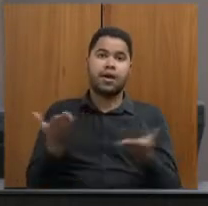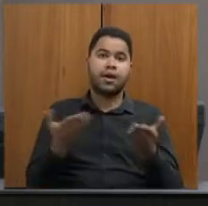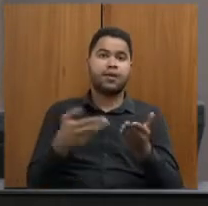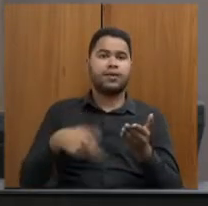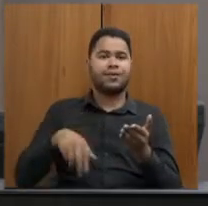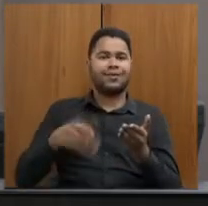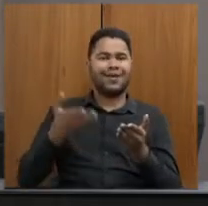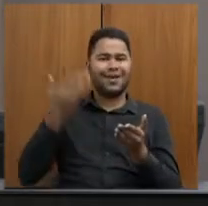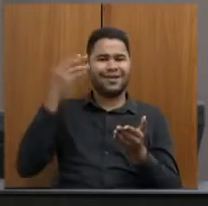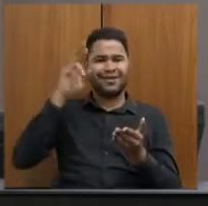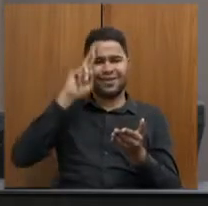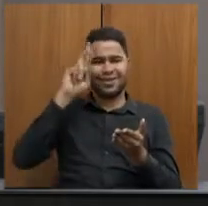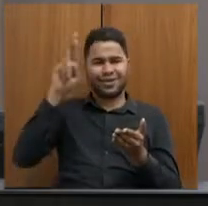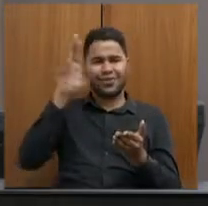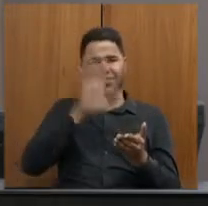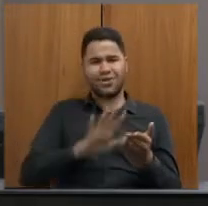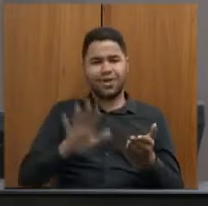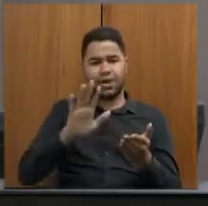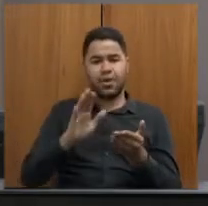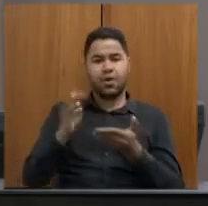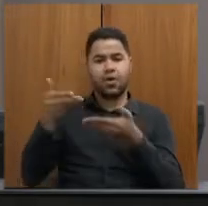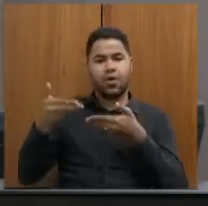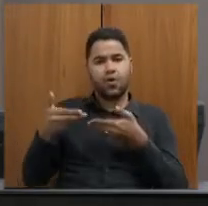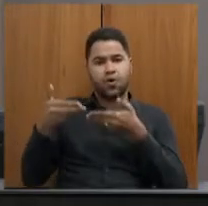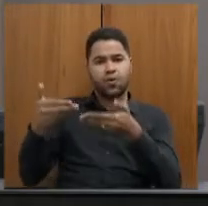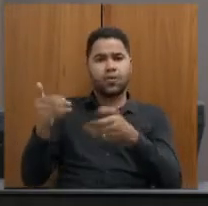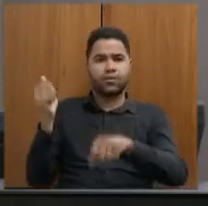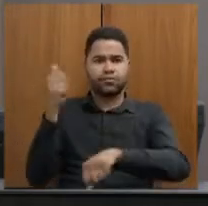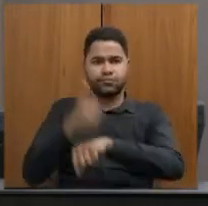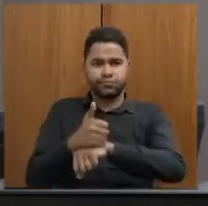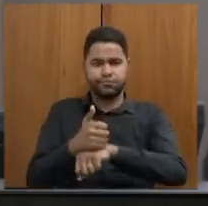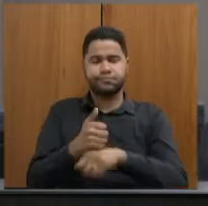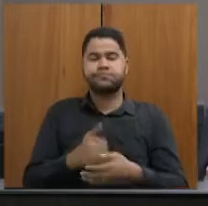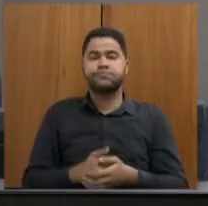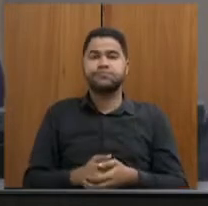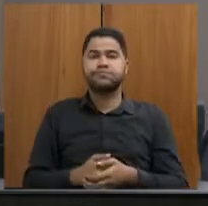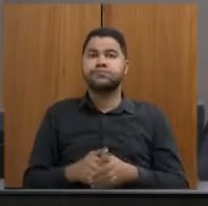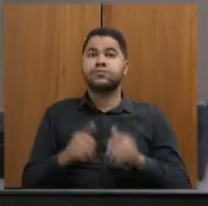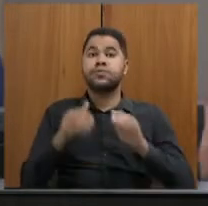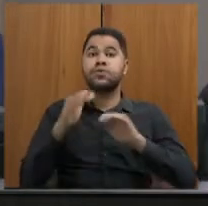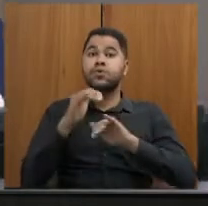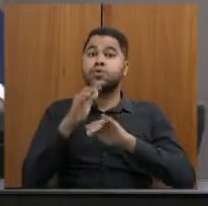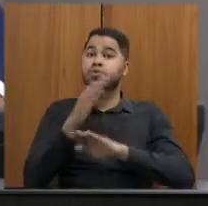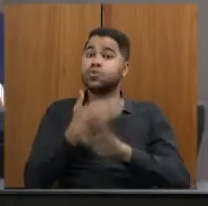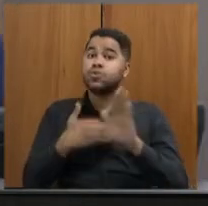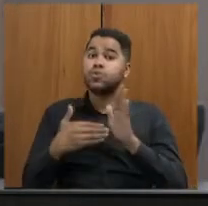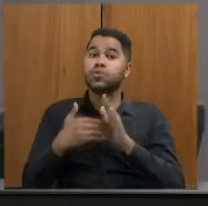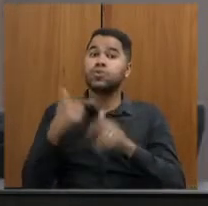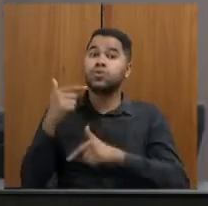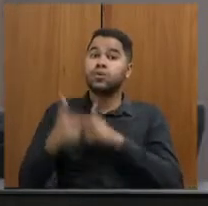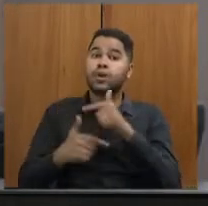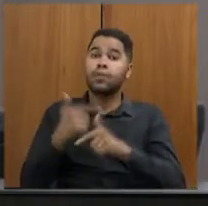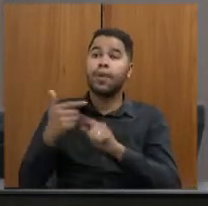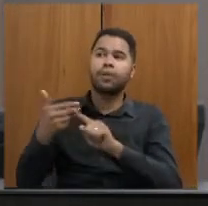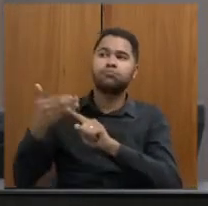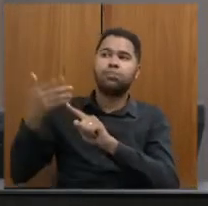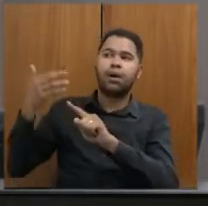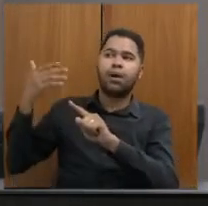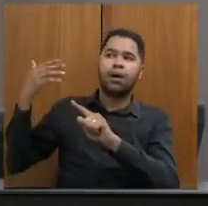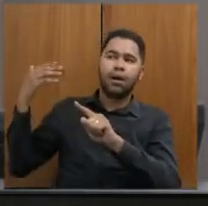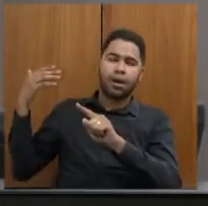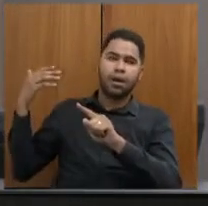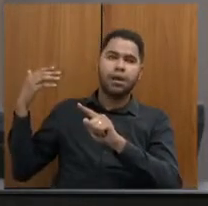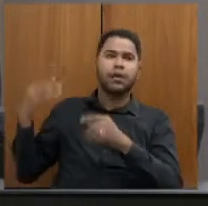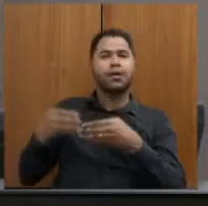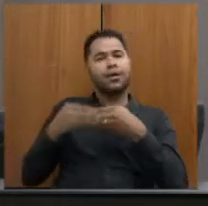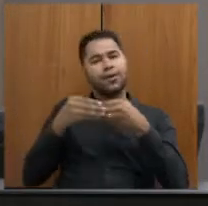do IMA e fui convidado para assumir no lugar da secretaria Ana Então queria dizer que tudo isso também é um trabalho que vem sendo feito e